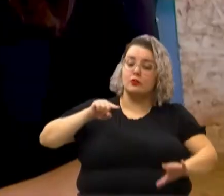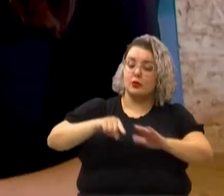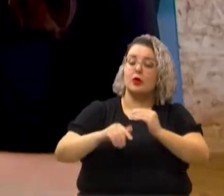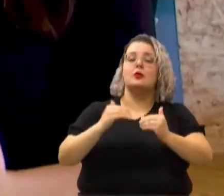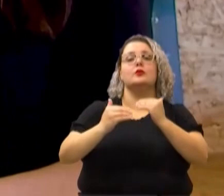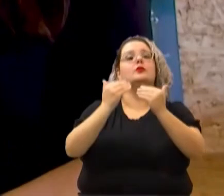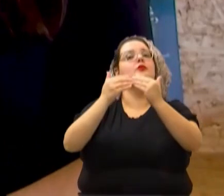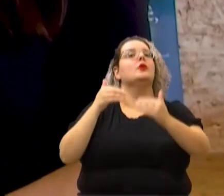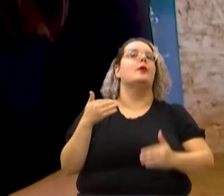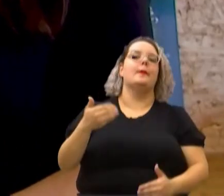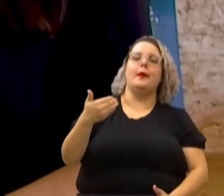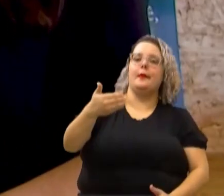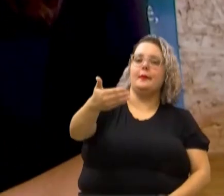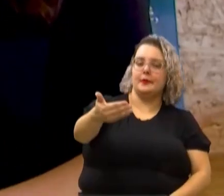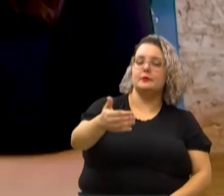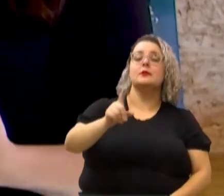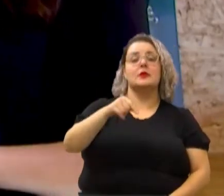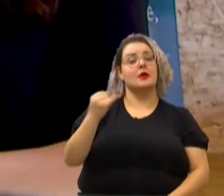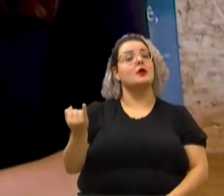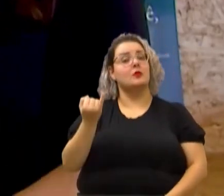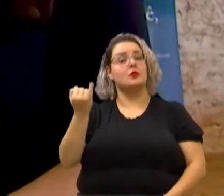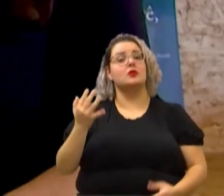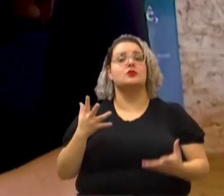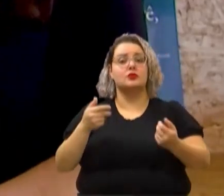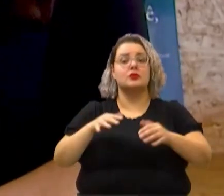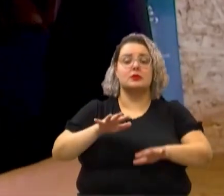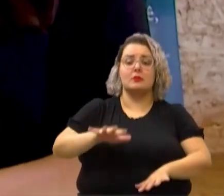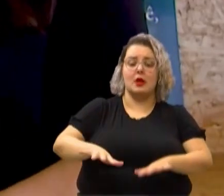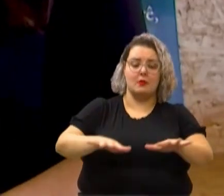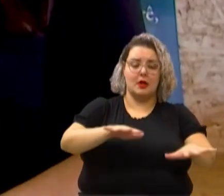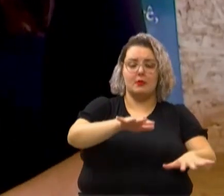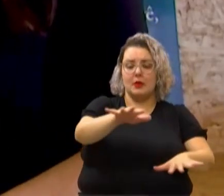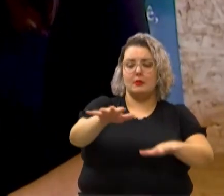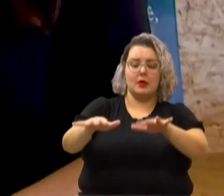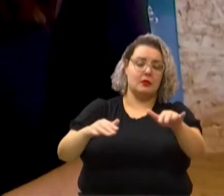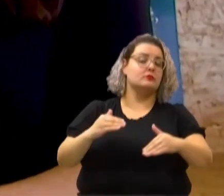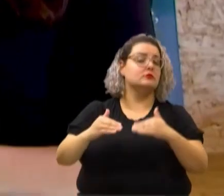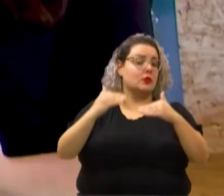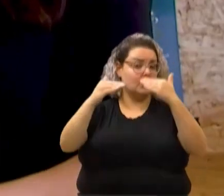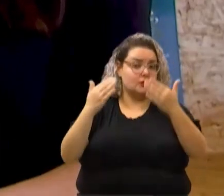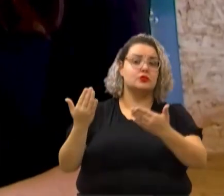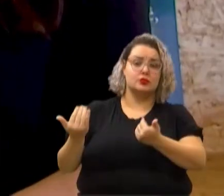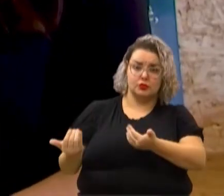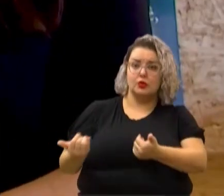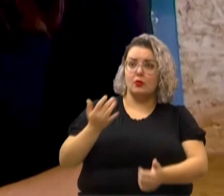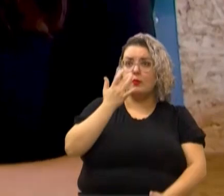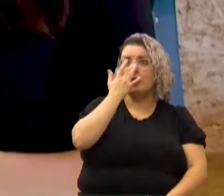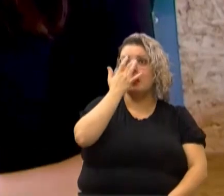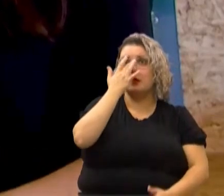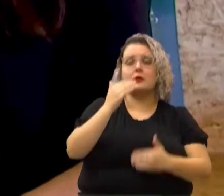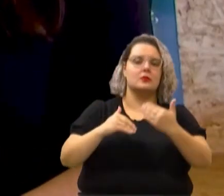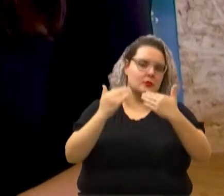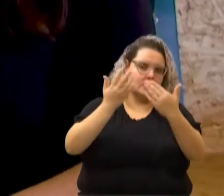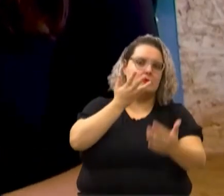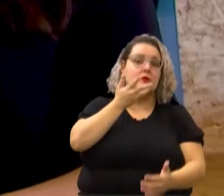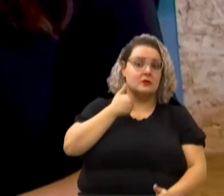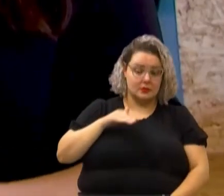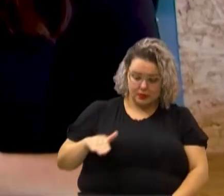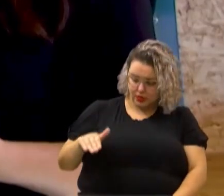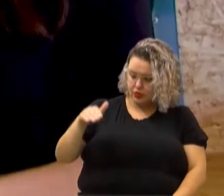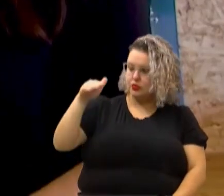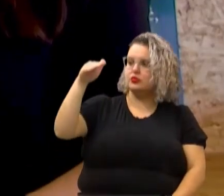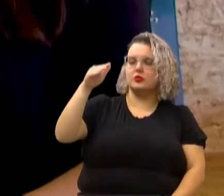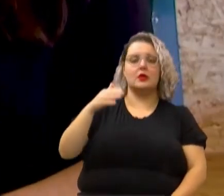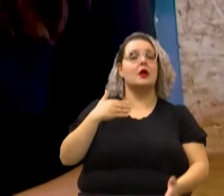e é muito importante em todos os quesitos quando a gente fala desenvolvimento do jovem né Desenvolvimento Infantil